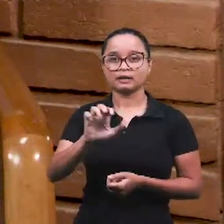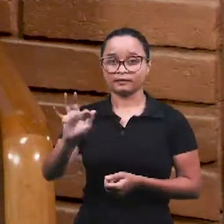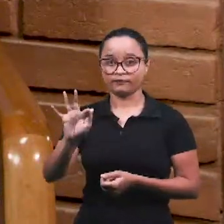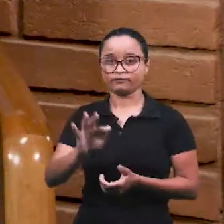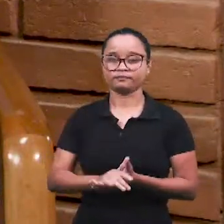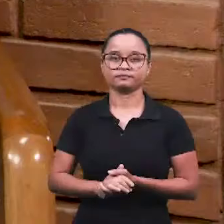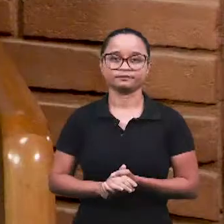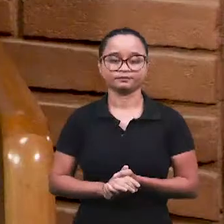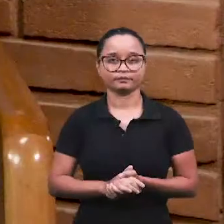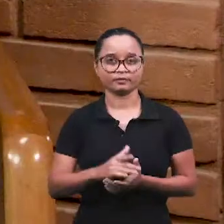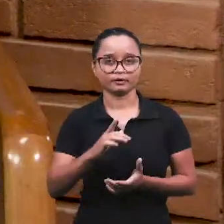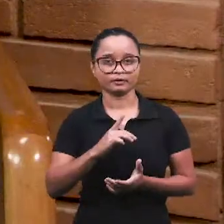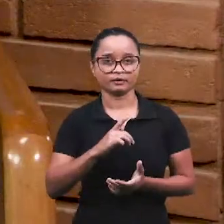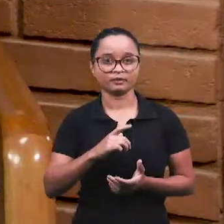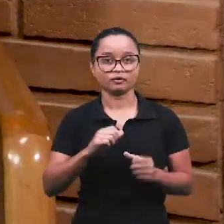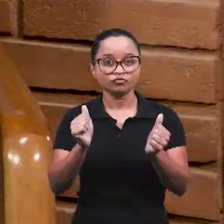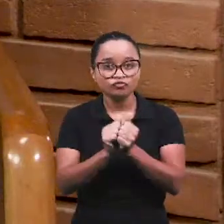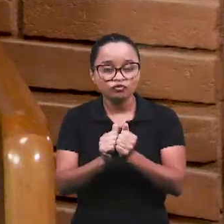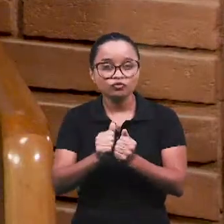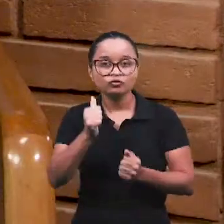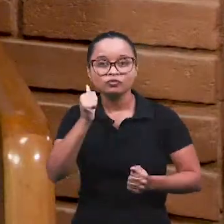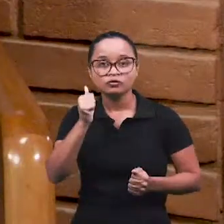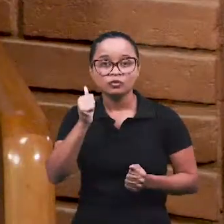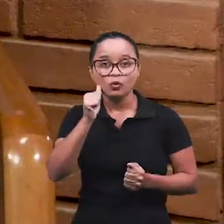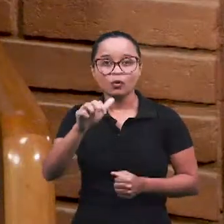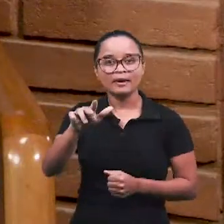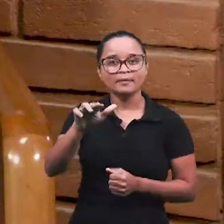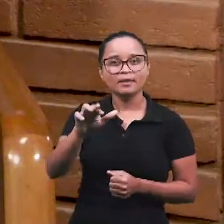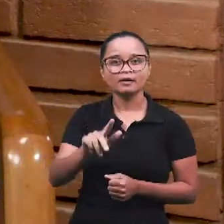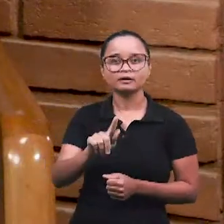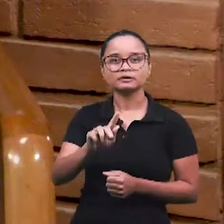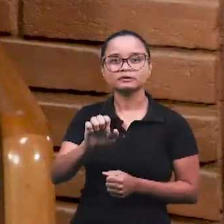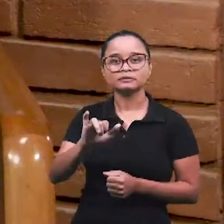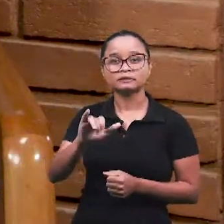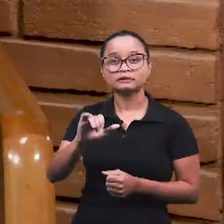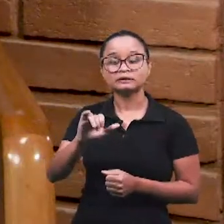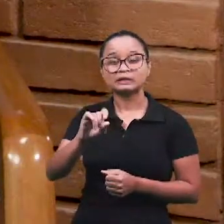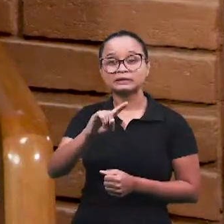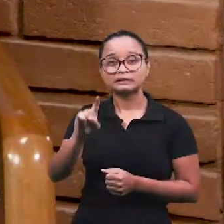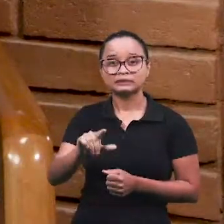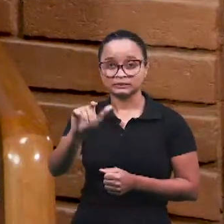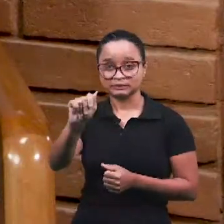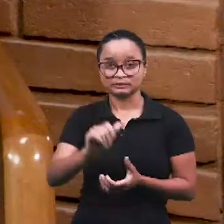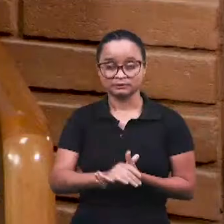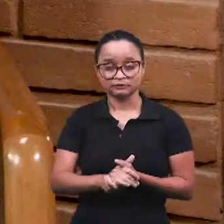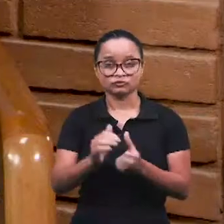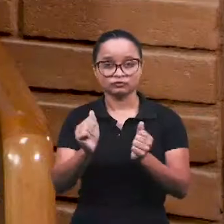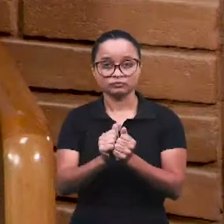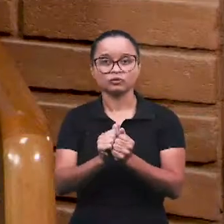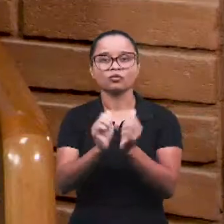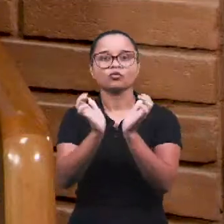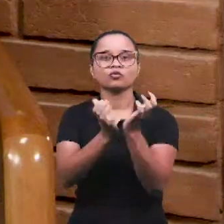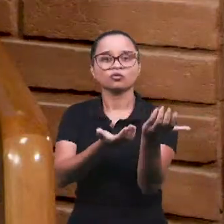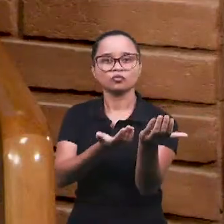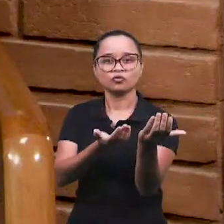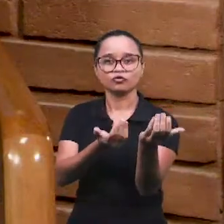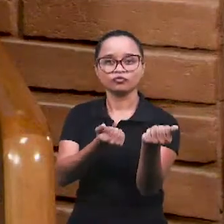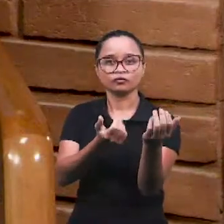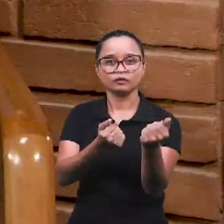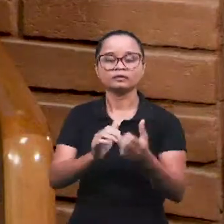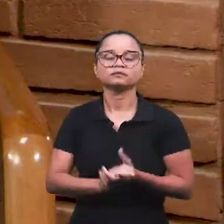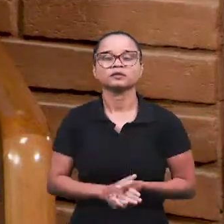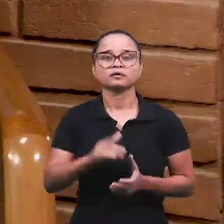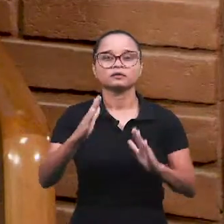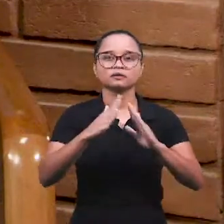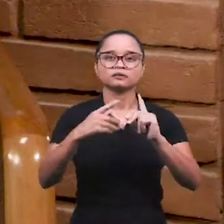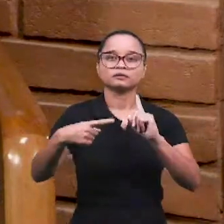Aleph. O Aleph estará ao lado da irmã dele, a Geisa. Eles pertencem ali ao grupo de jovens da